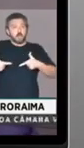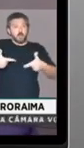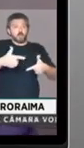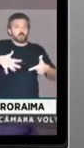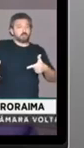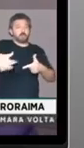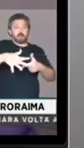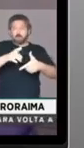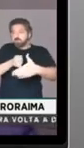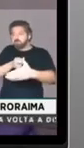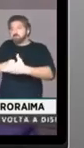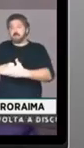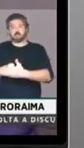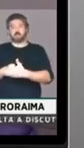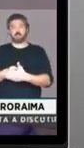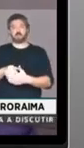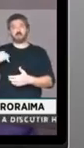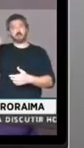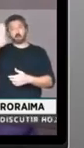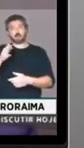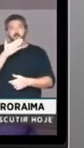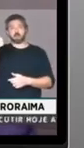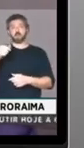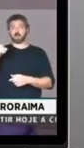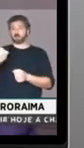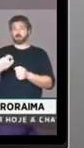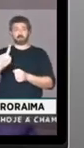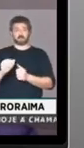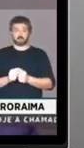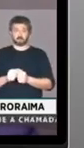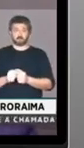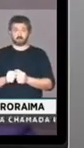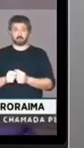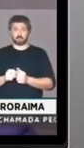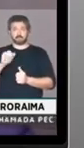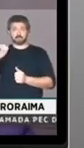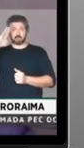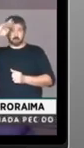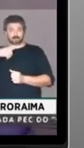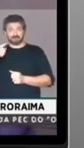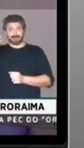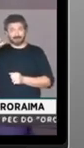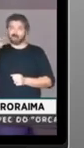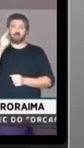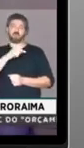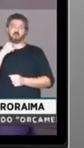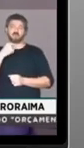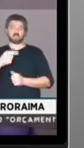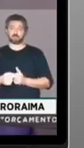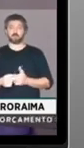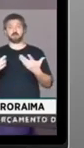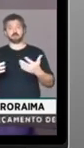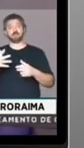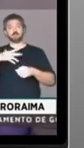que pressione para que o Brasil melhore, e ele não fará isso, nosso país, com a presença de Bolsonaro, e por isso